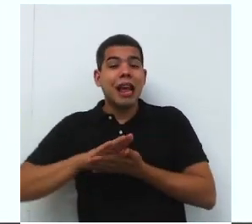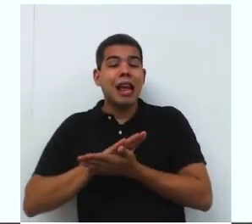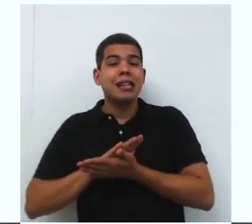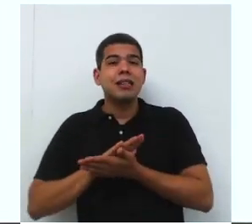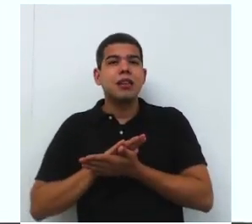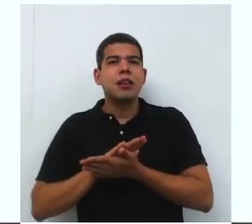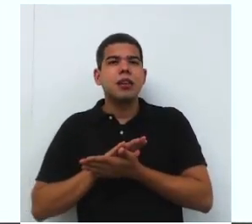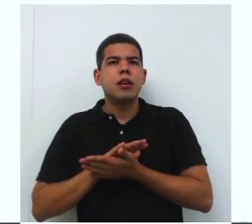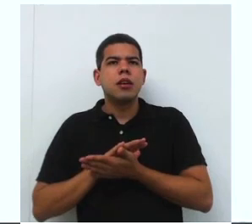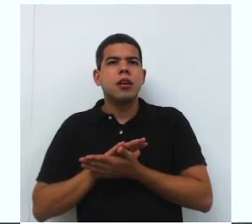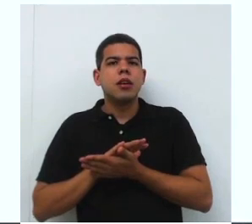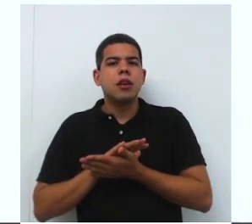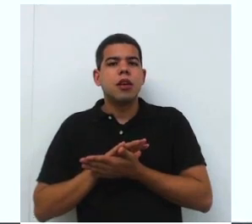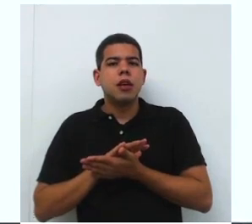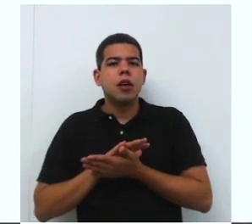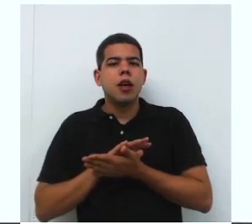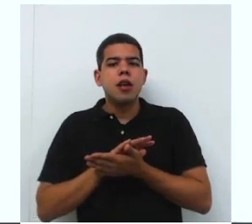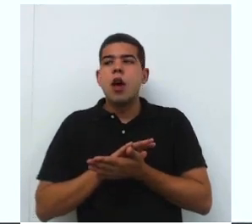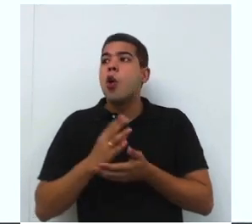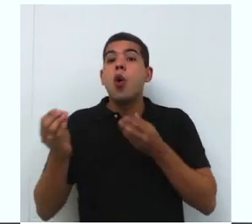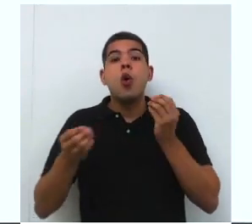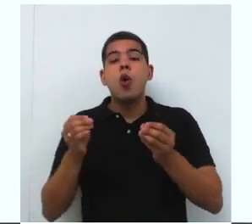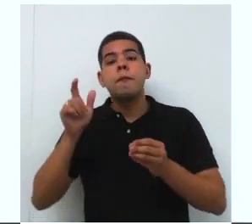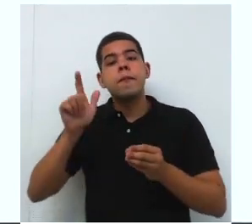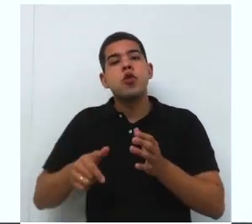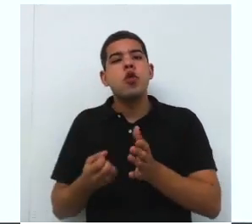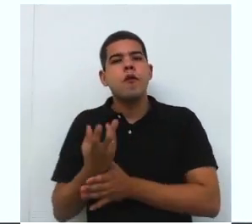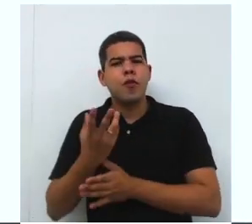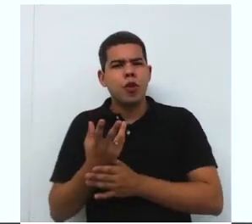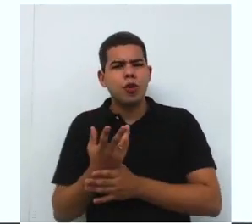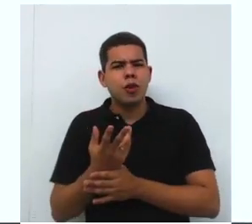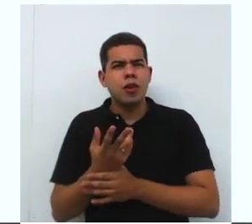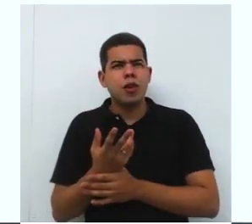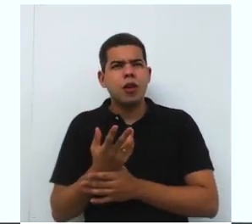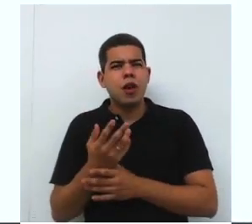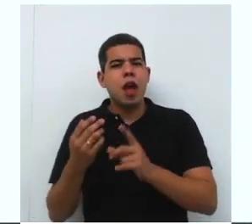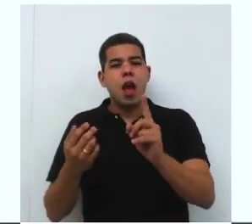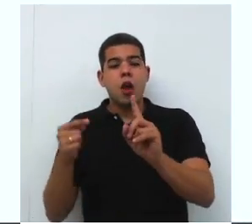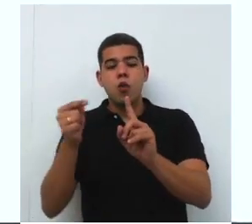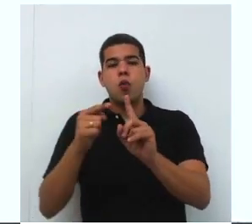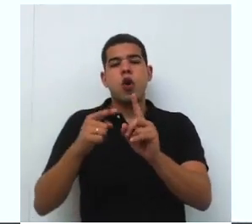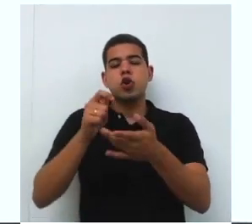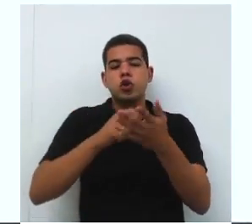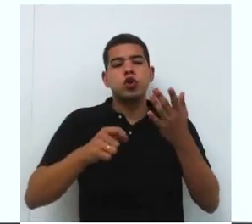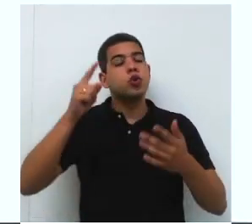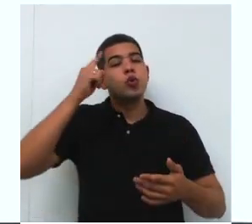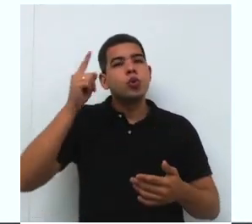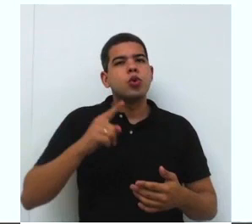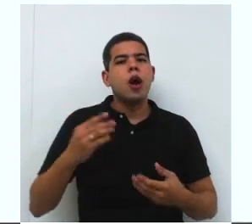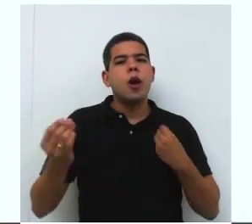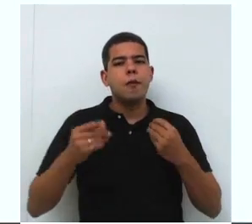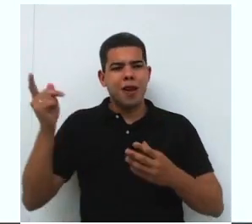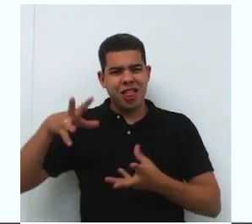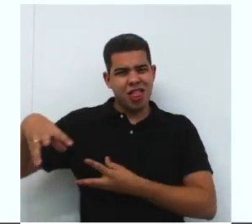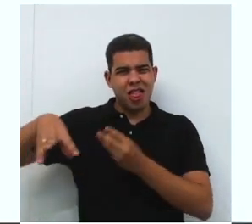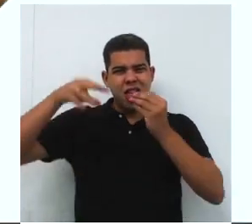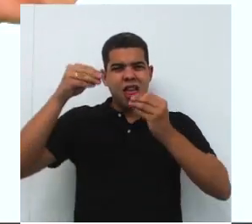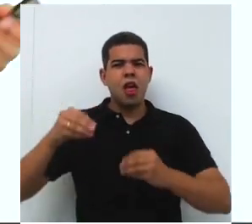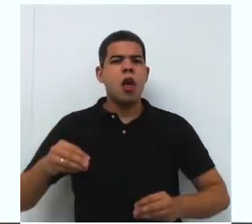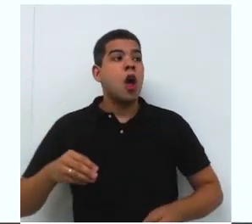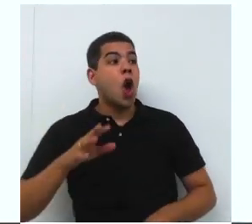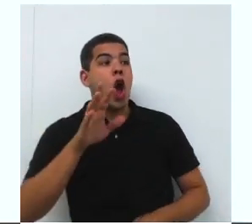Quem é que vai? Vai aparecer um fantasminha para dizer no pé do ouvido de um de vocês o que aquele povo, aquela